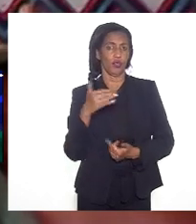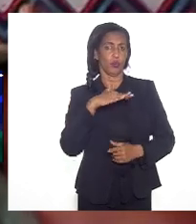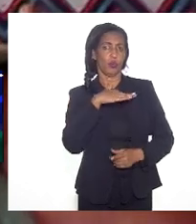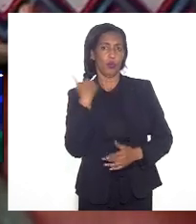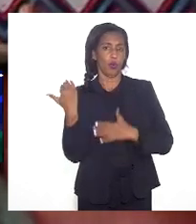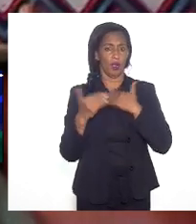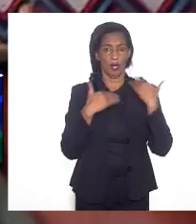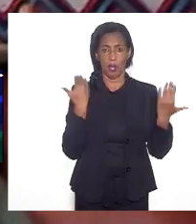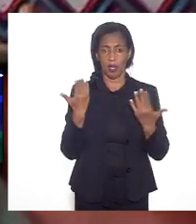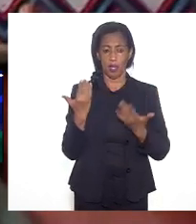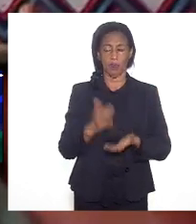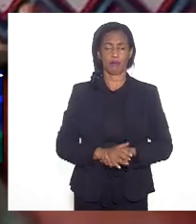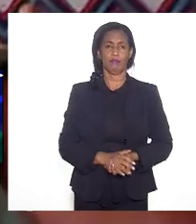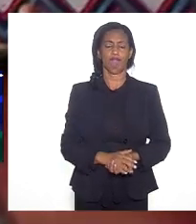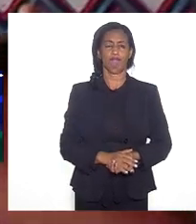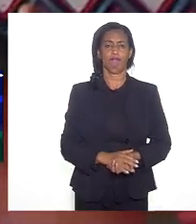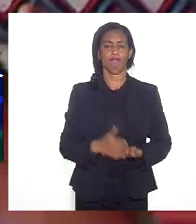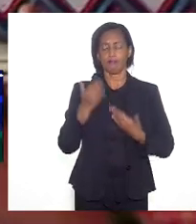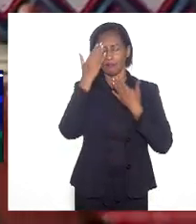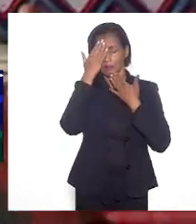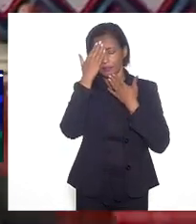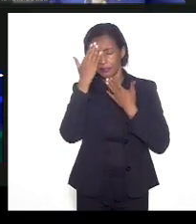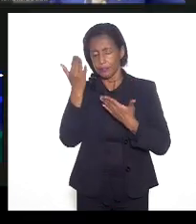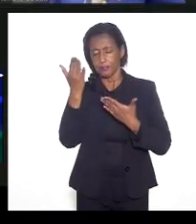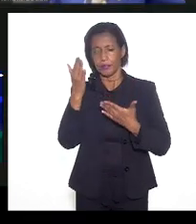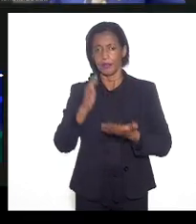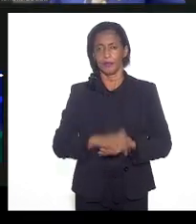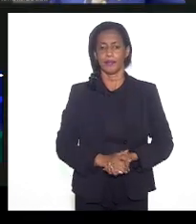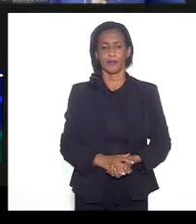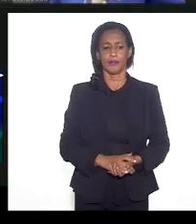a cidadã de segunda classe. Obrigada, deputada.